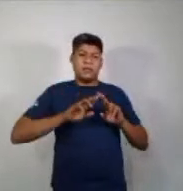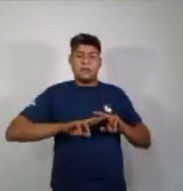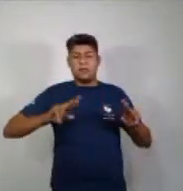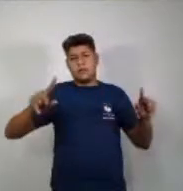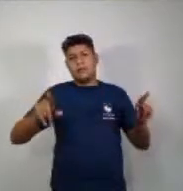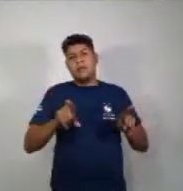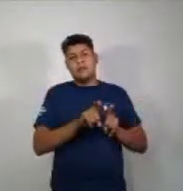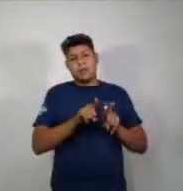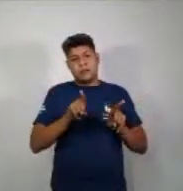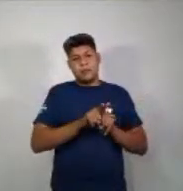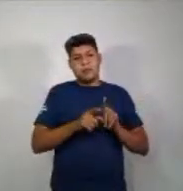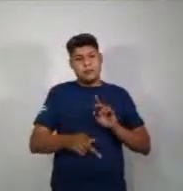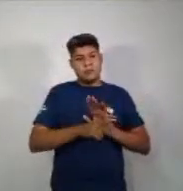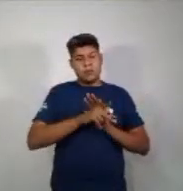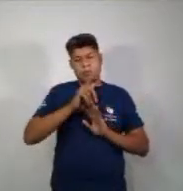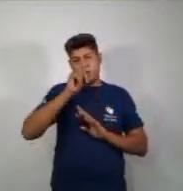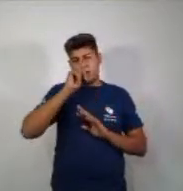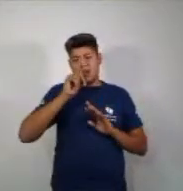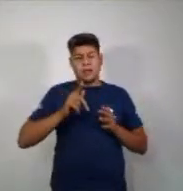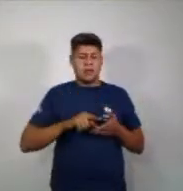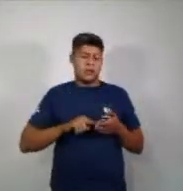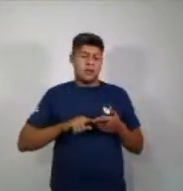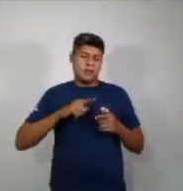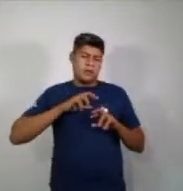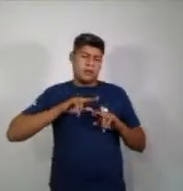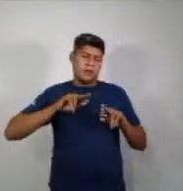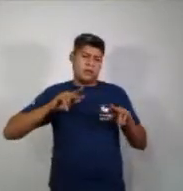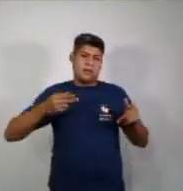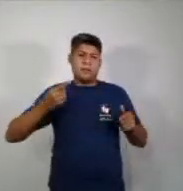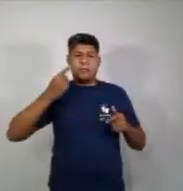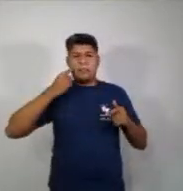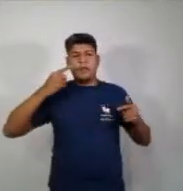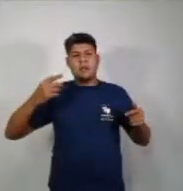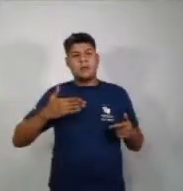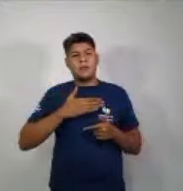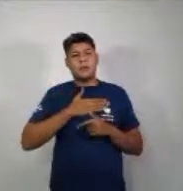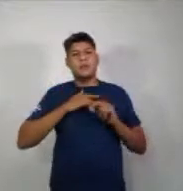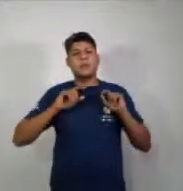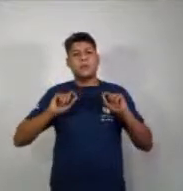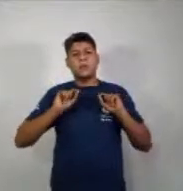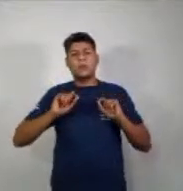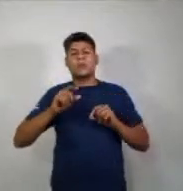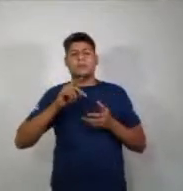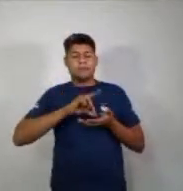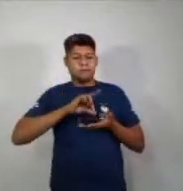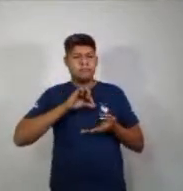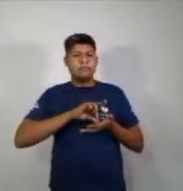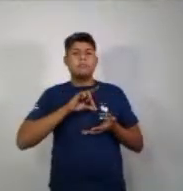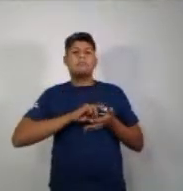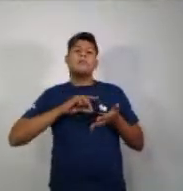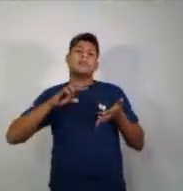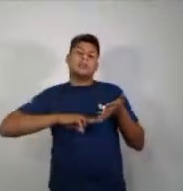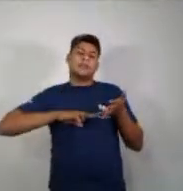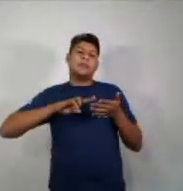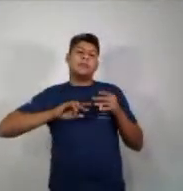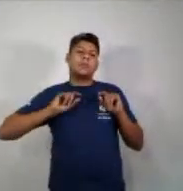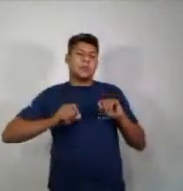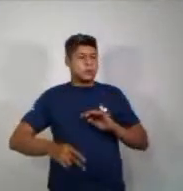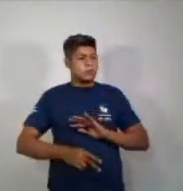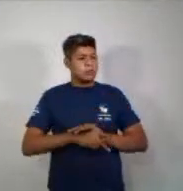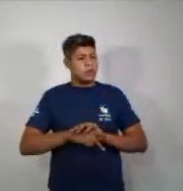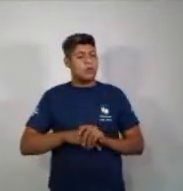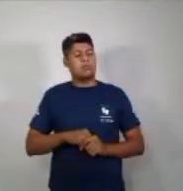clássicas, as referências gregas. Isso, por isso que isso é gostoso, né? Porque é uma coisa que realmente eu acho que uma leitura talvez